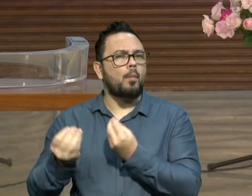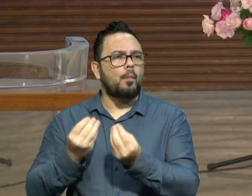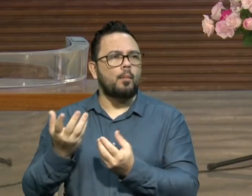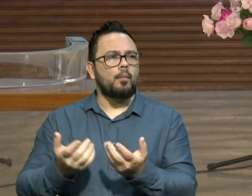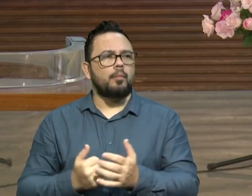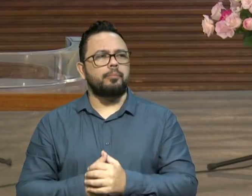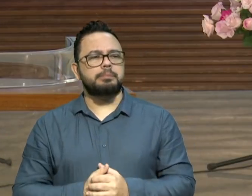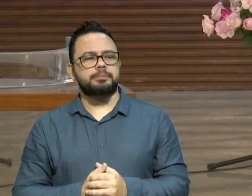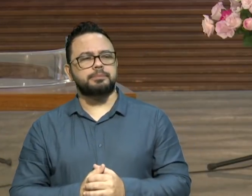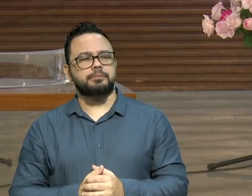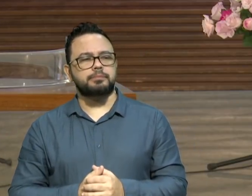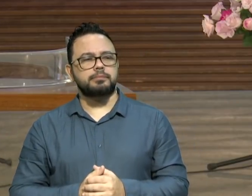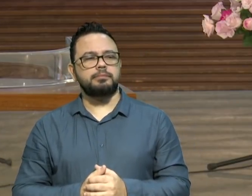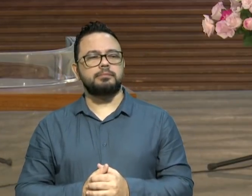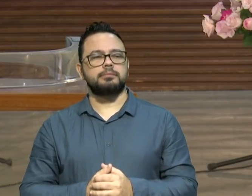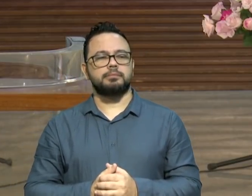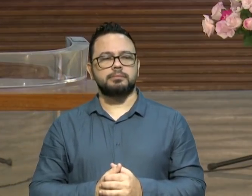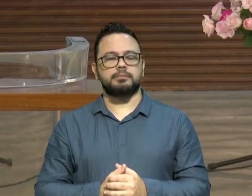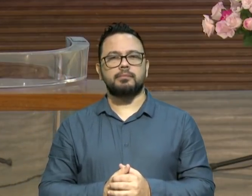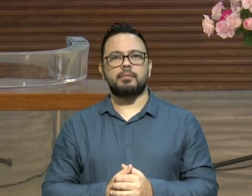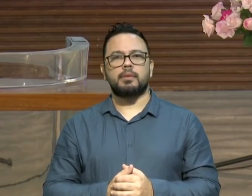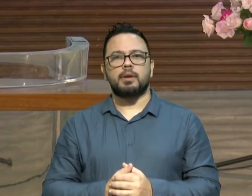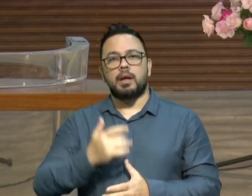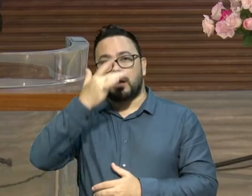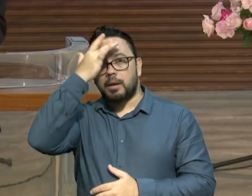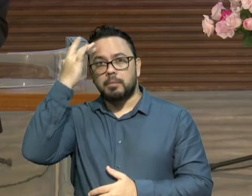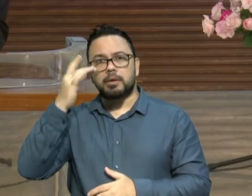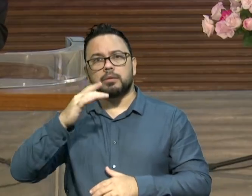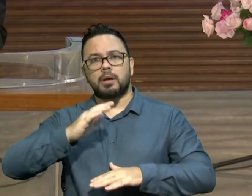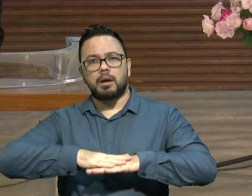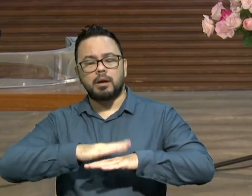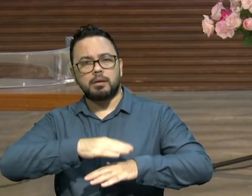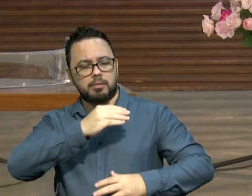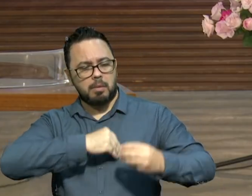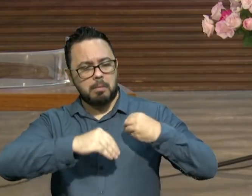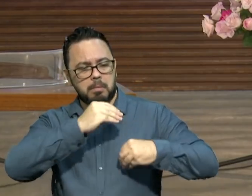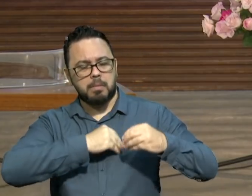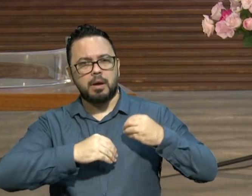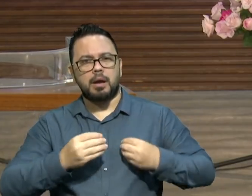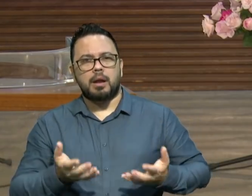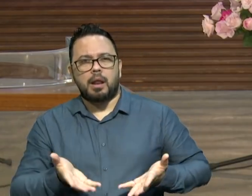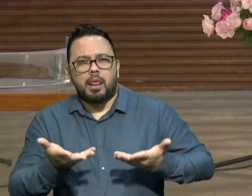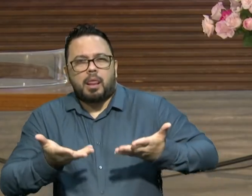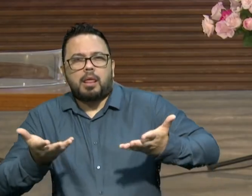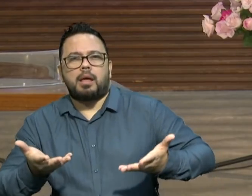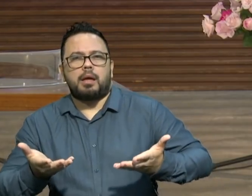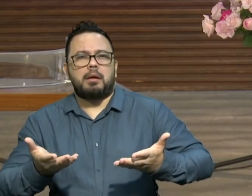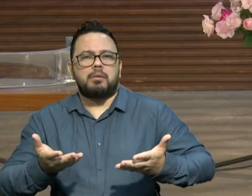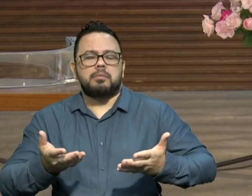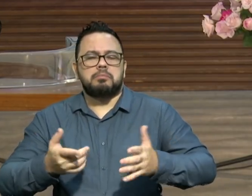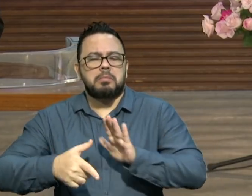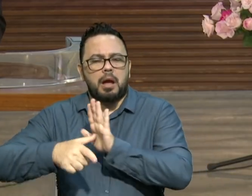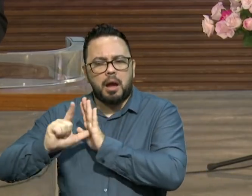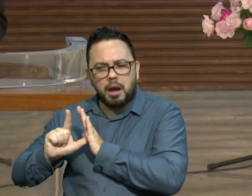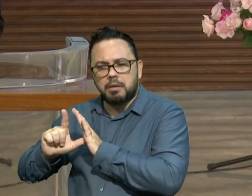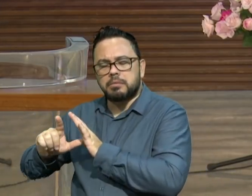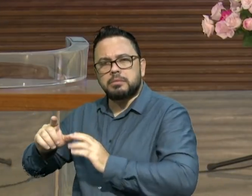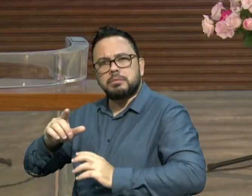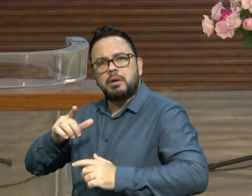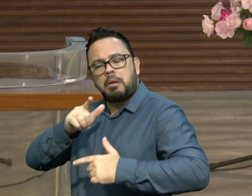almas dos que cometeram pecados leves acabam de purgar suas faltas Antes de irem para o paraíso